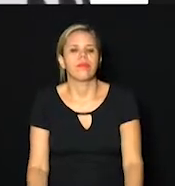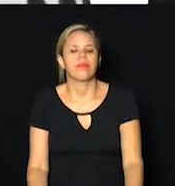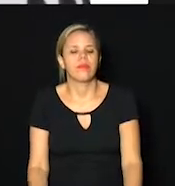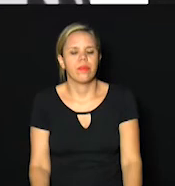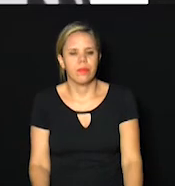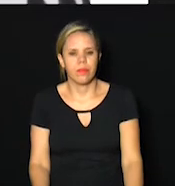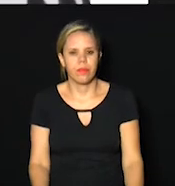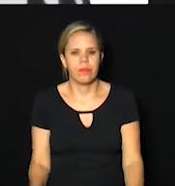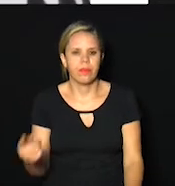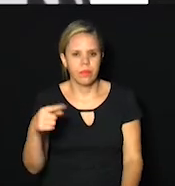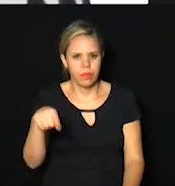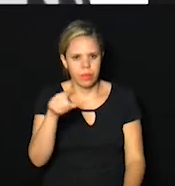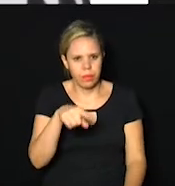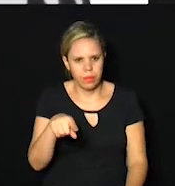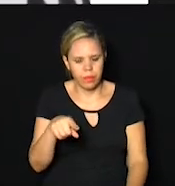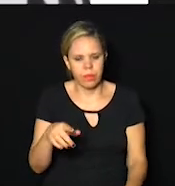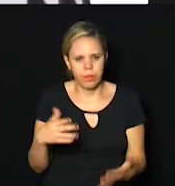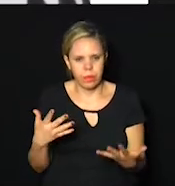você...